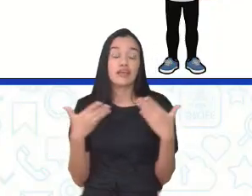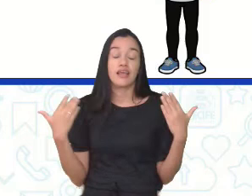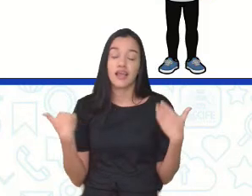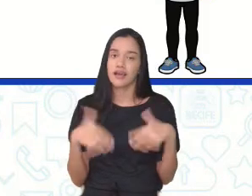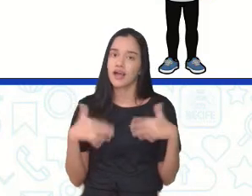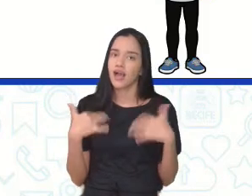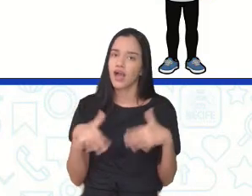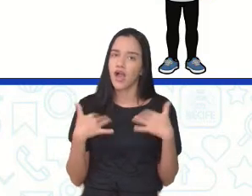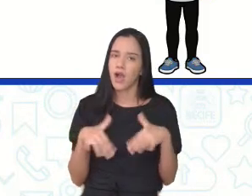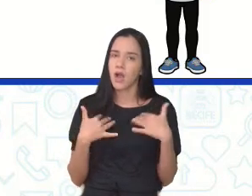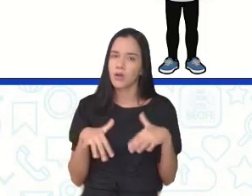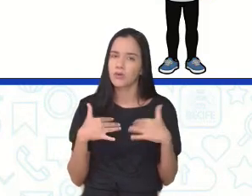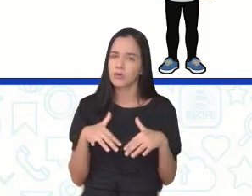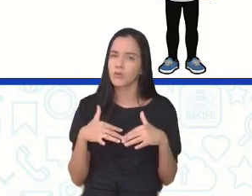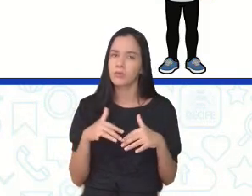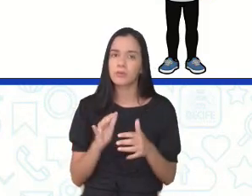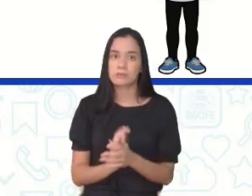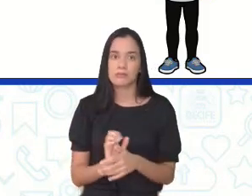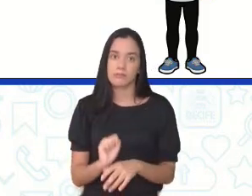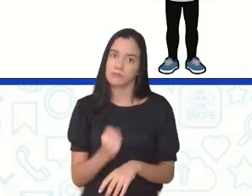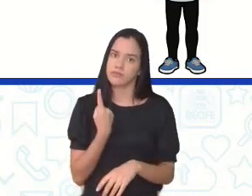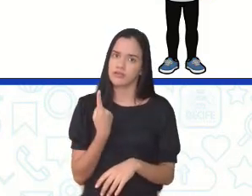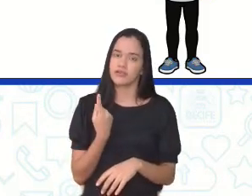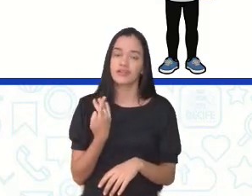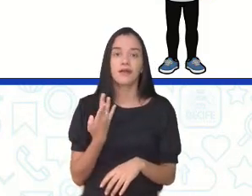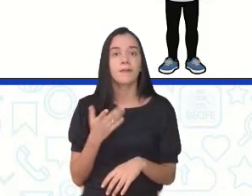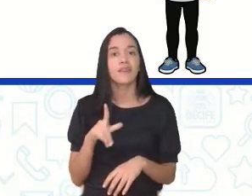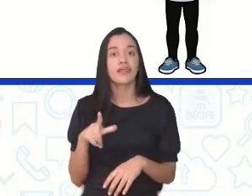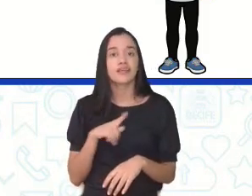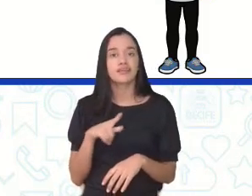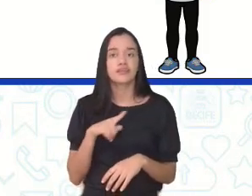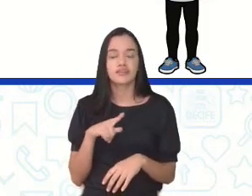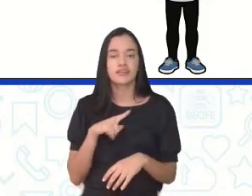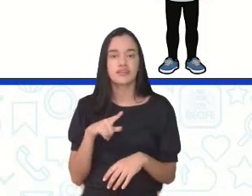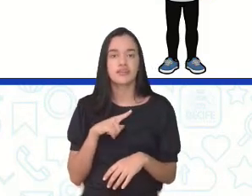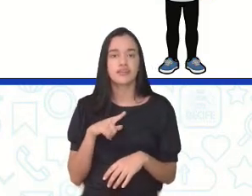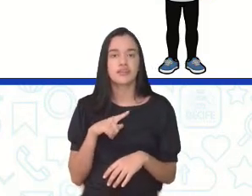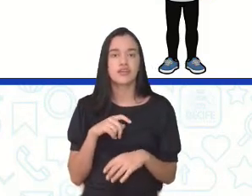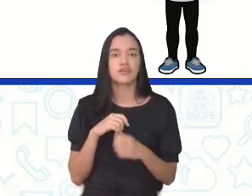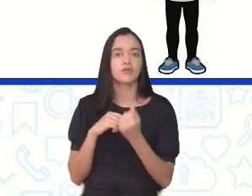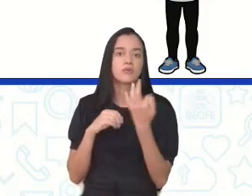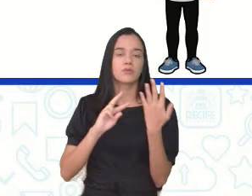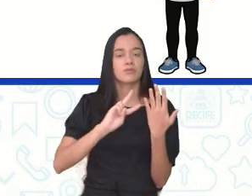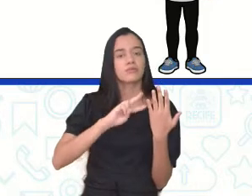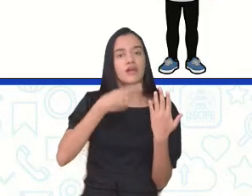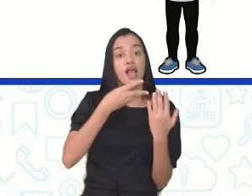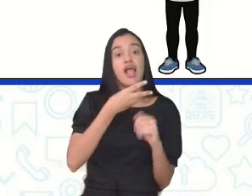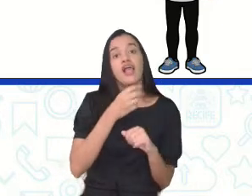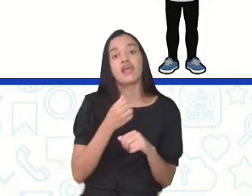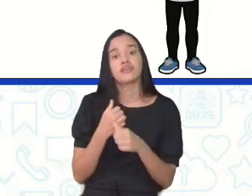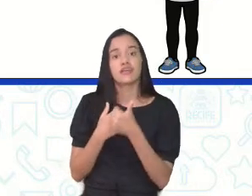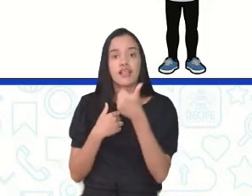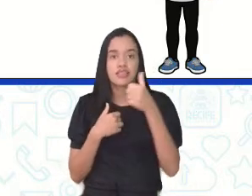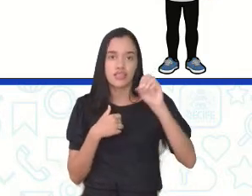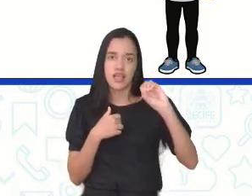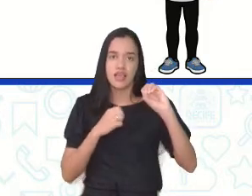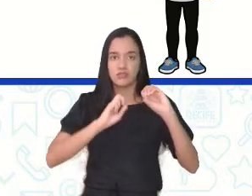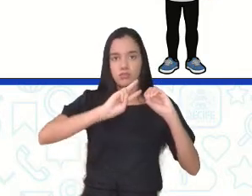ficou muito estranho isso aí. Eu tenho aí, ó, uma potência, que é 10 elevado ao